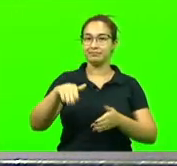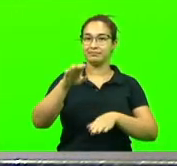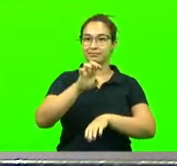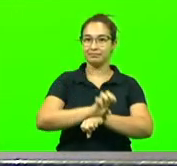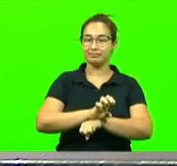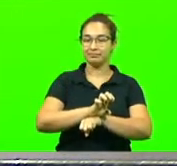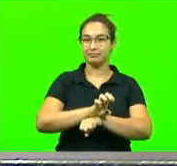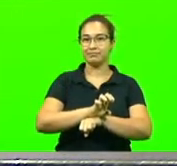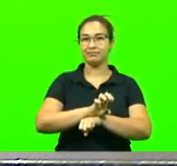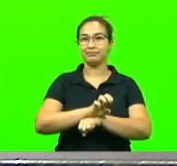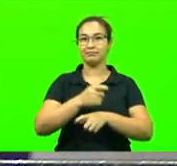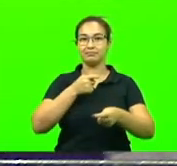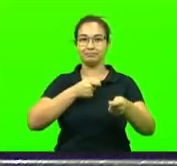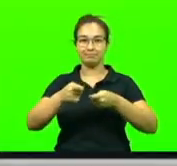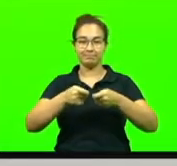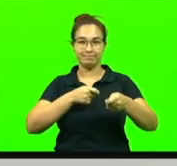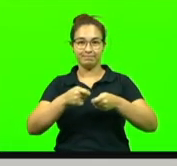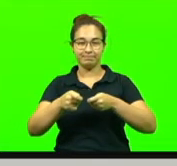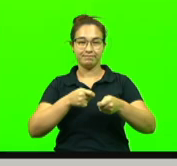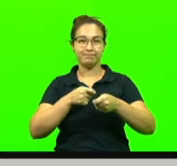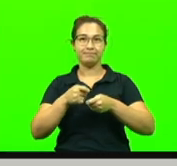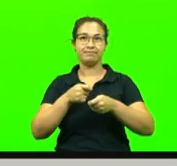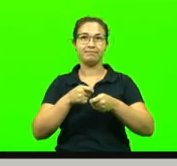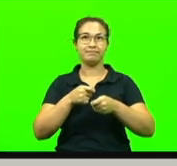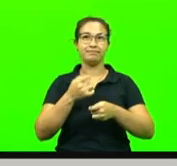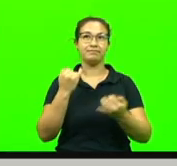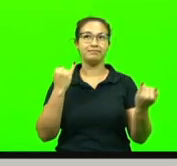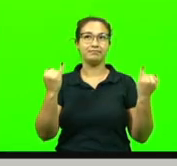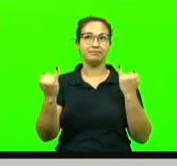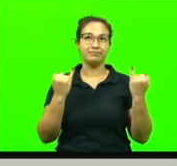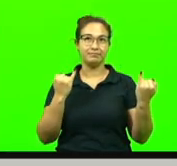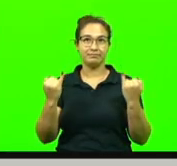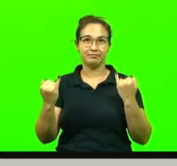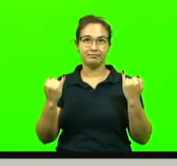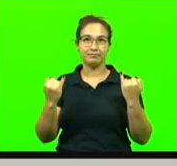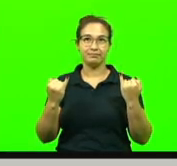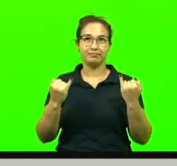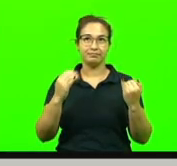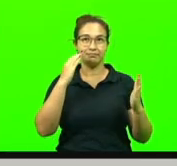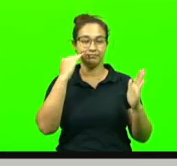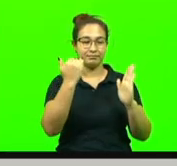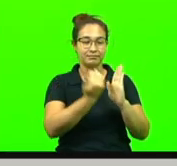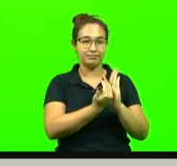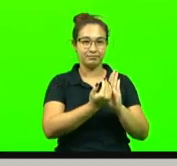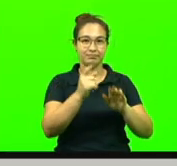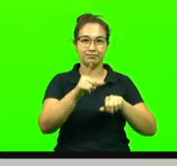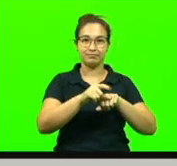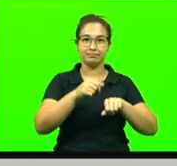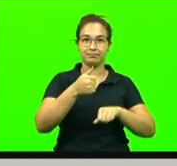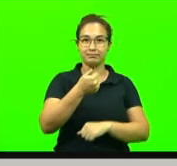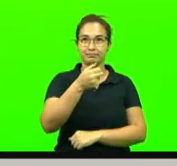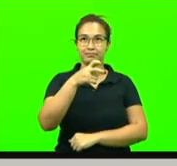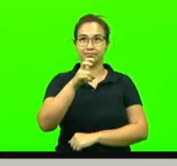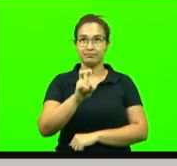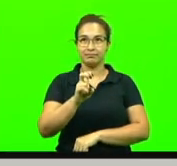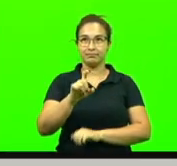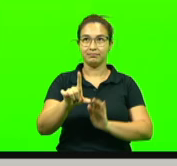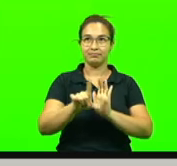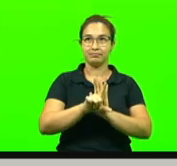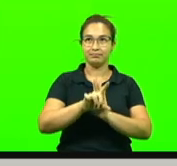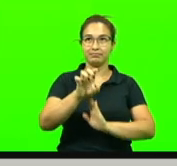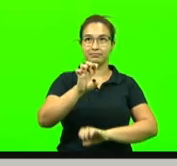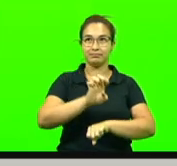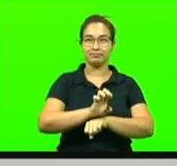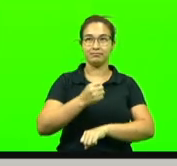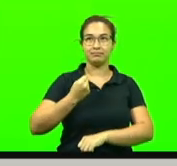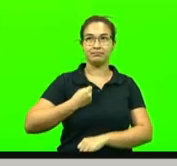de Estado da Administração informações acerca do cumprimento do artigo 15 da Lei Estadual